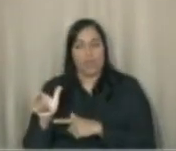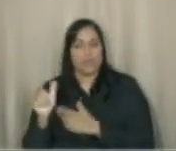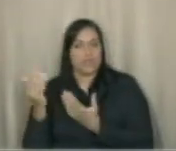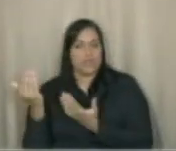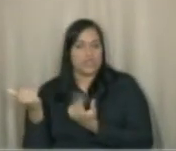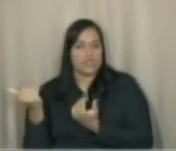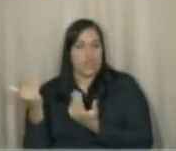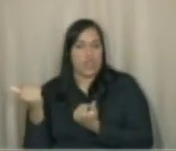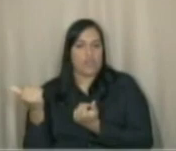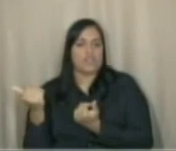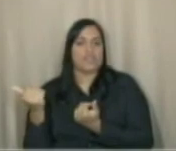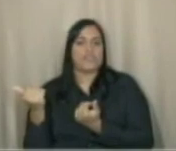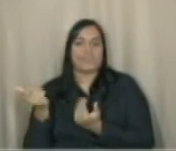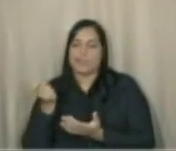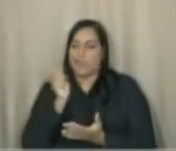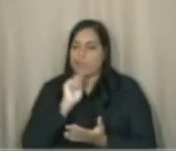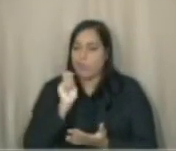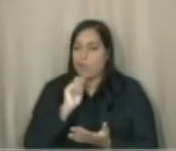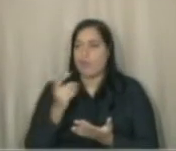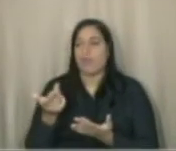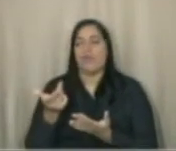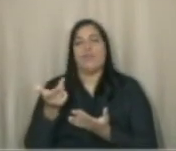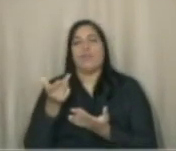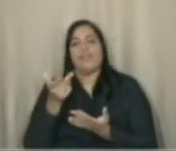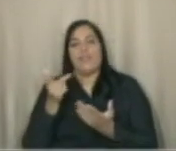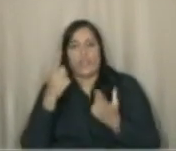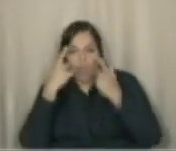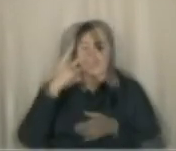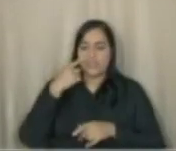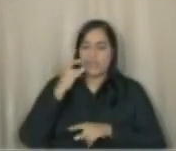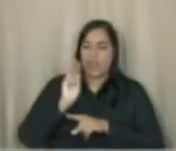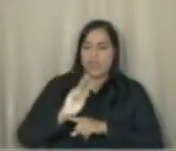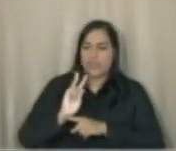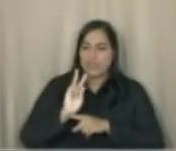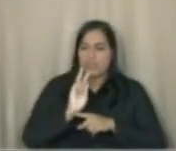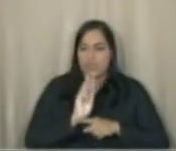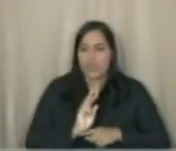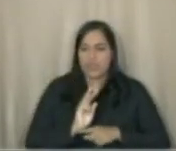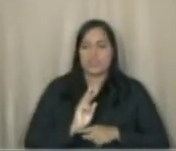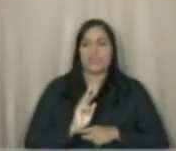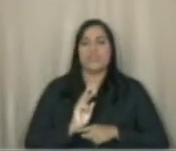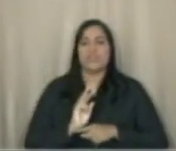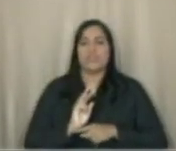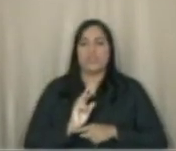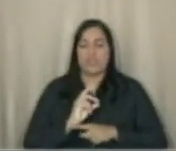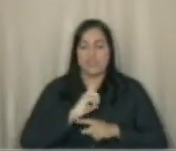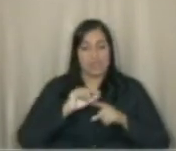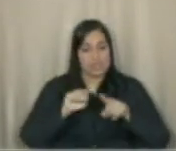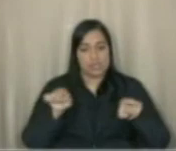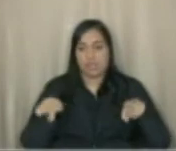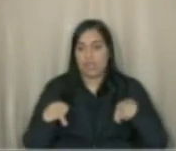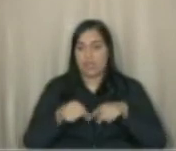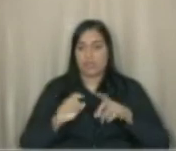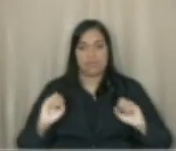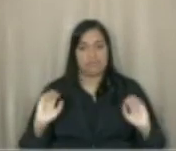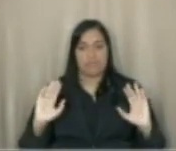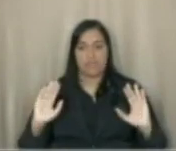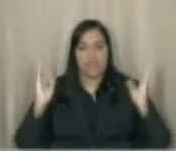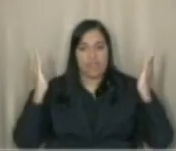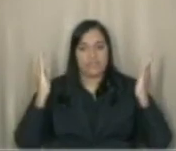no caminho da droga, no caminho da violência, da criminalidade. Temos lá salões de festa lá em cima,